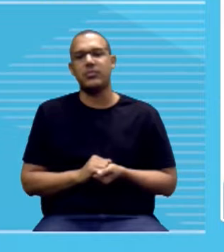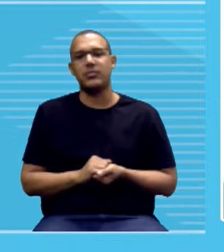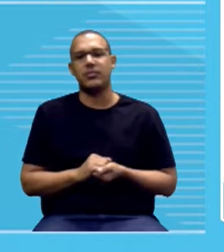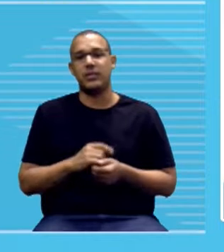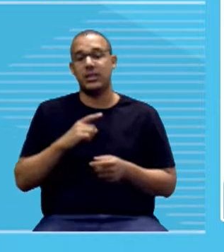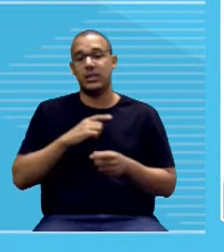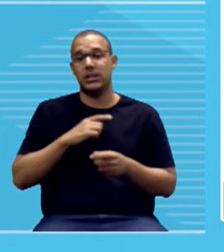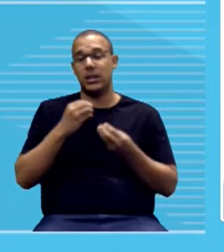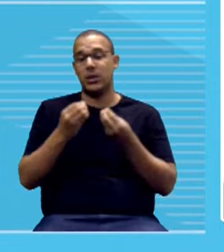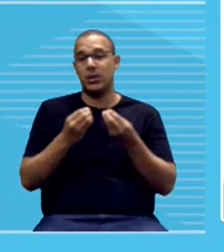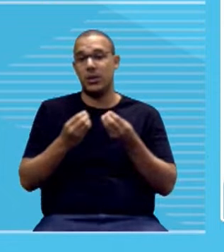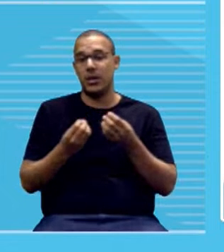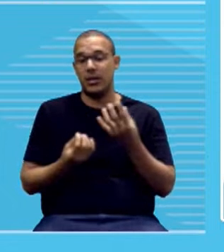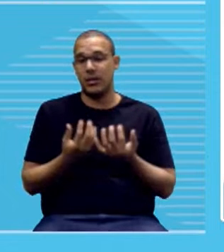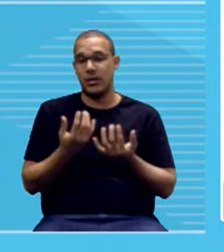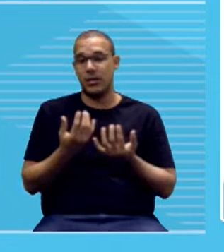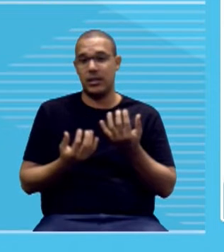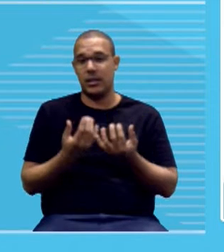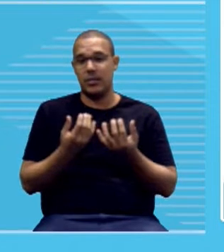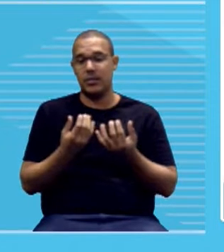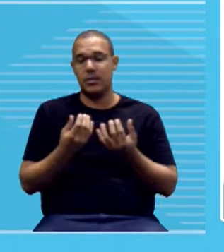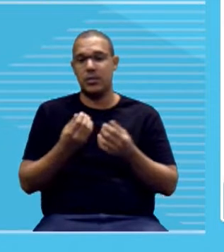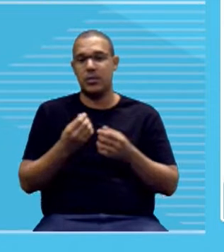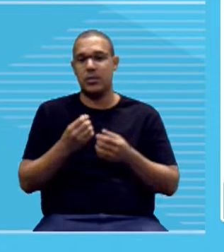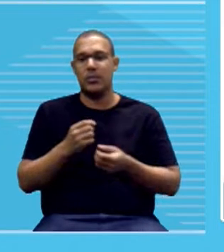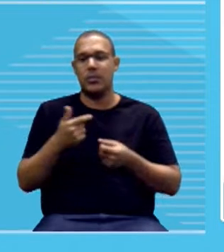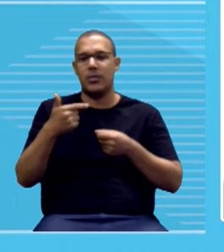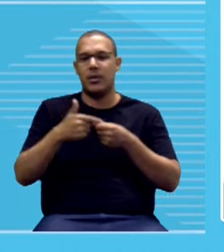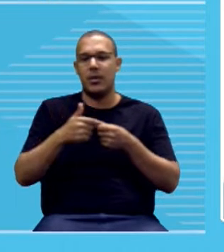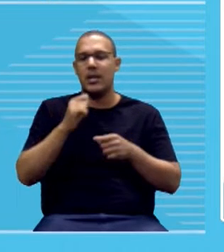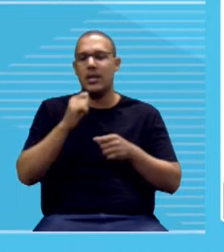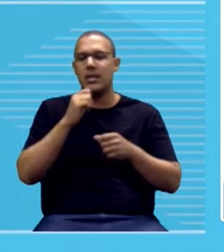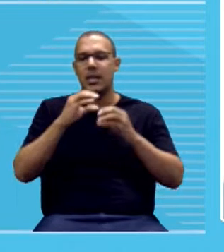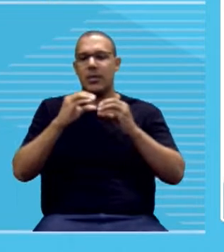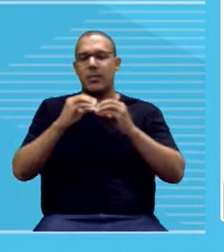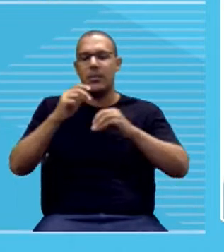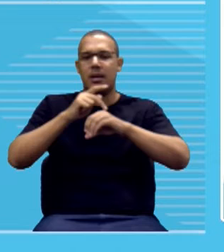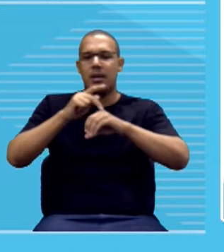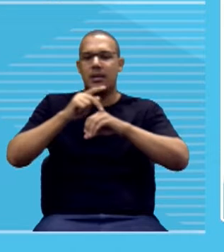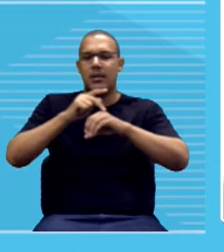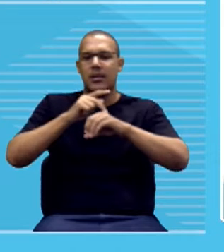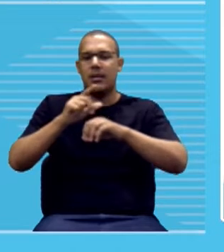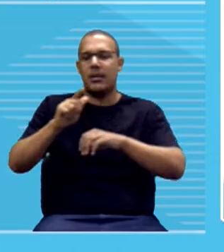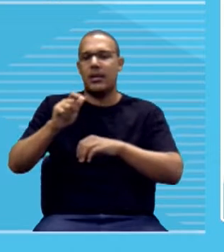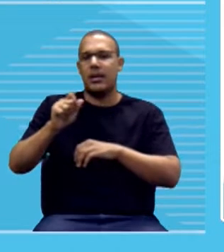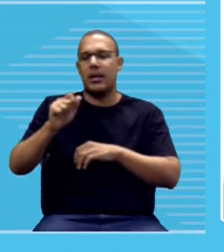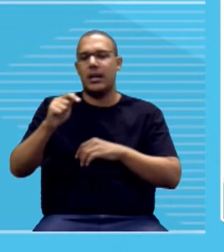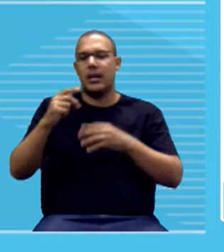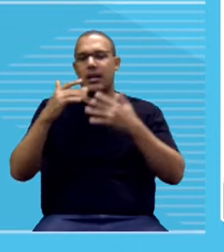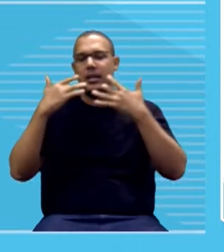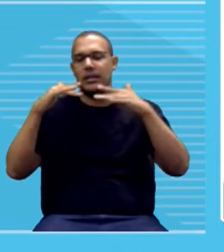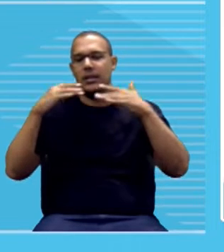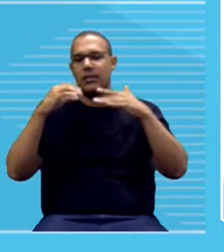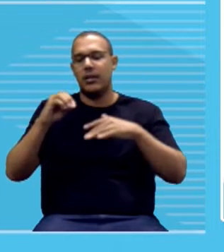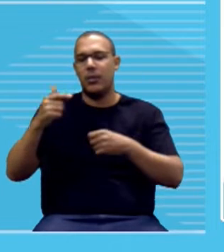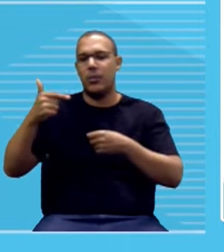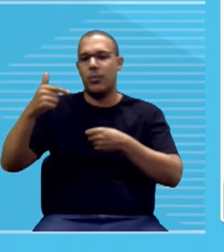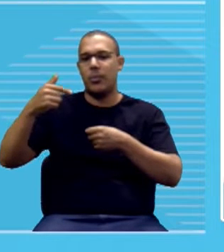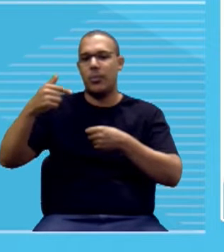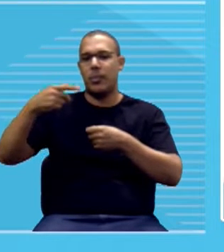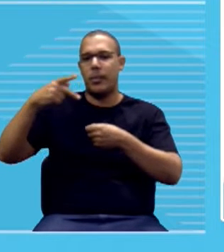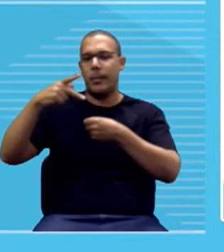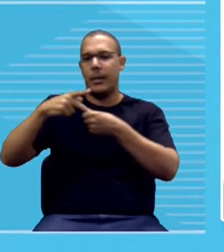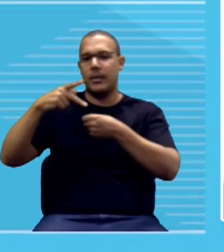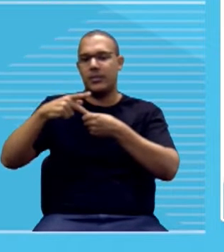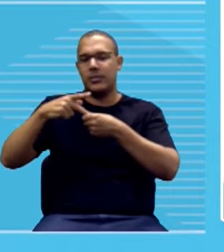uma queima de combustível fóssil, seja ele carvão, gás natural ou petróleo, tá bom?